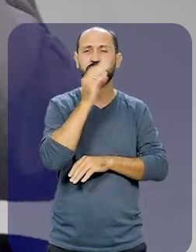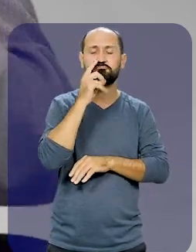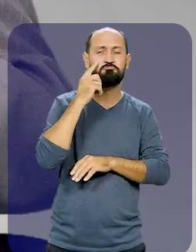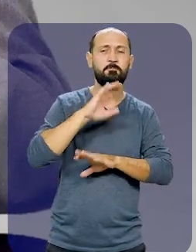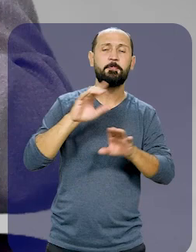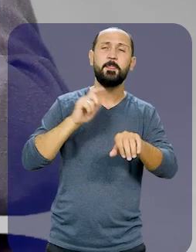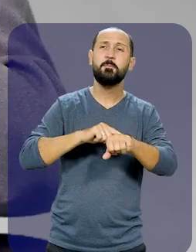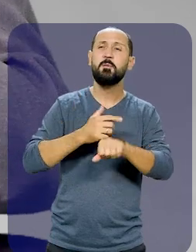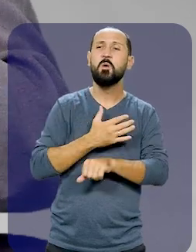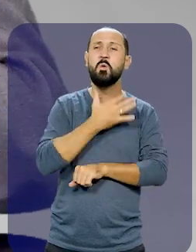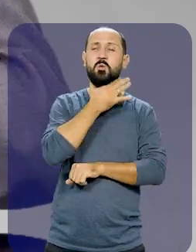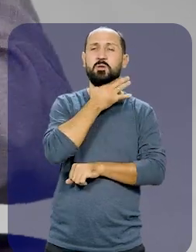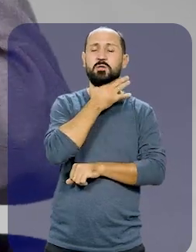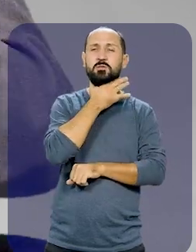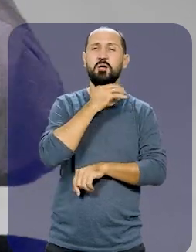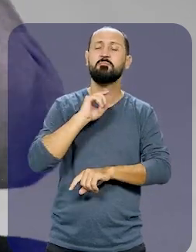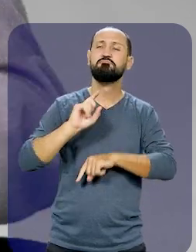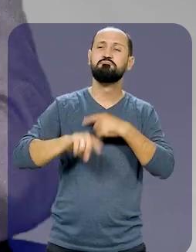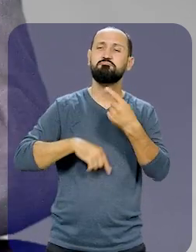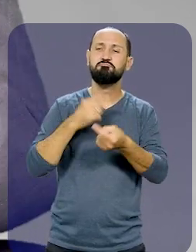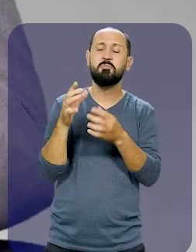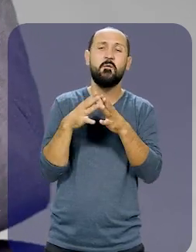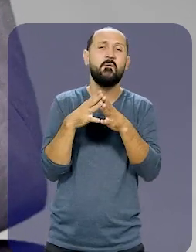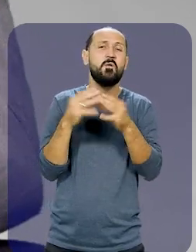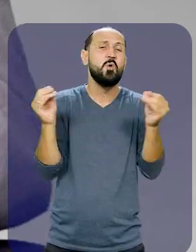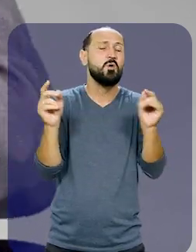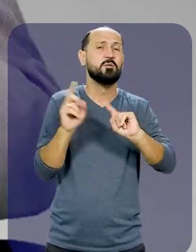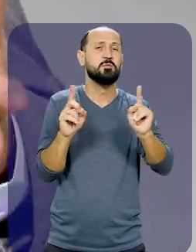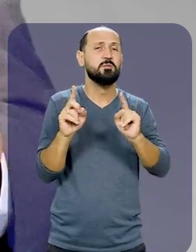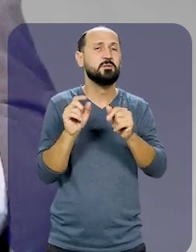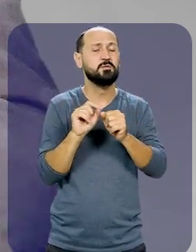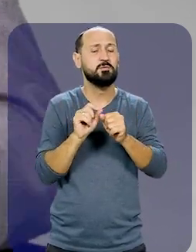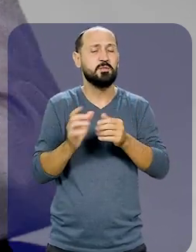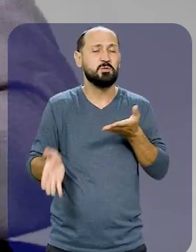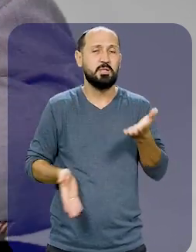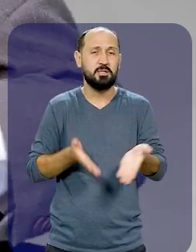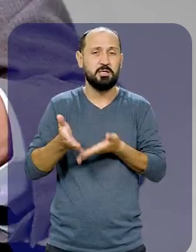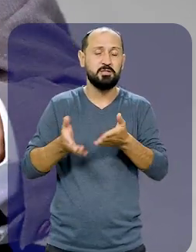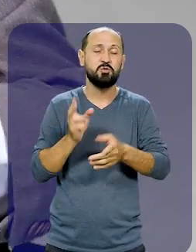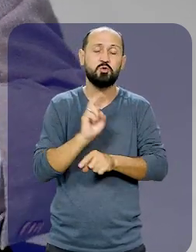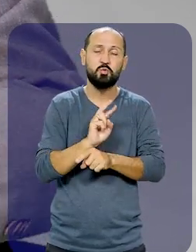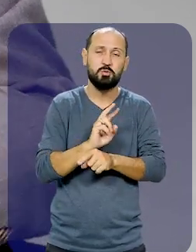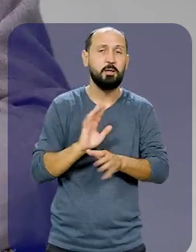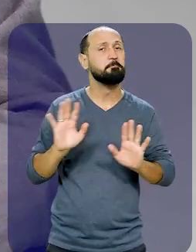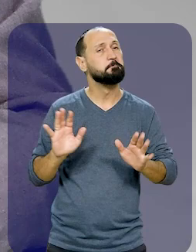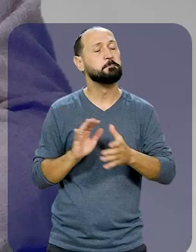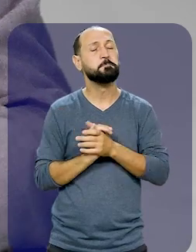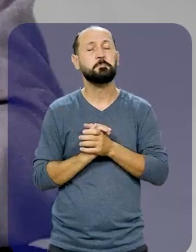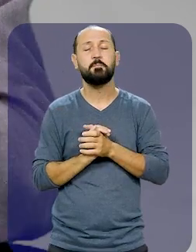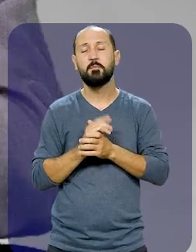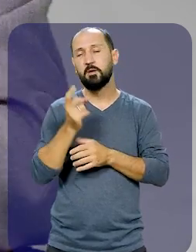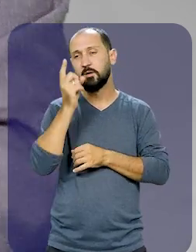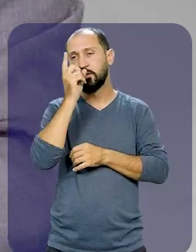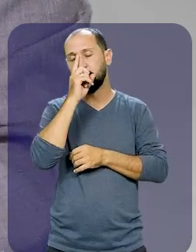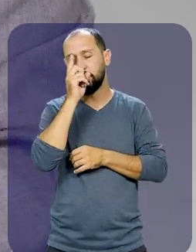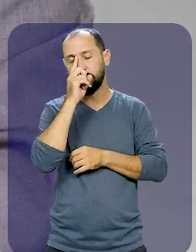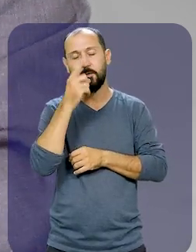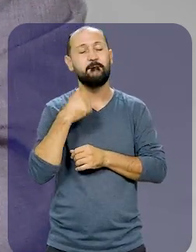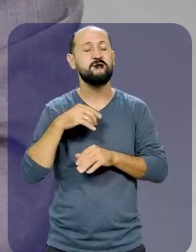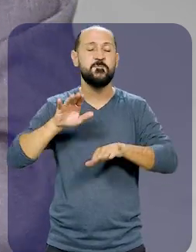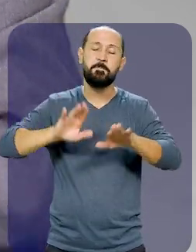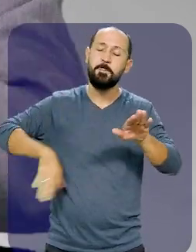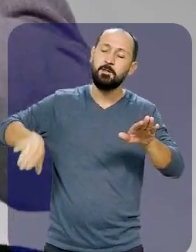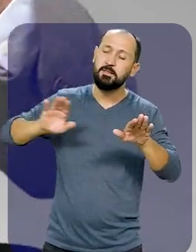pronto-socorro, quando está em crise, depois ele vai embora e não faz o tratamento de manutenção. Aí a mãe põe na